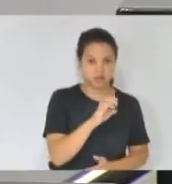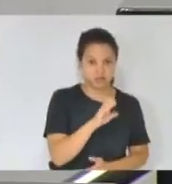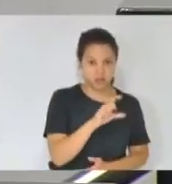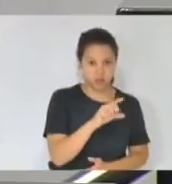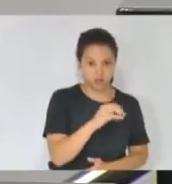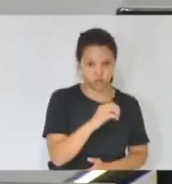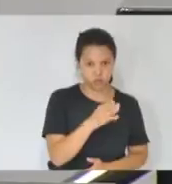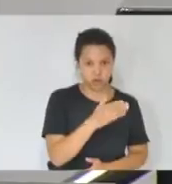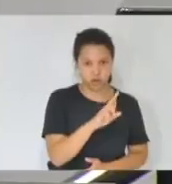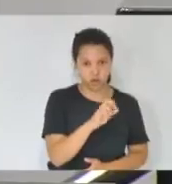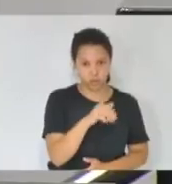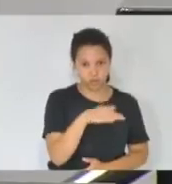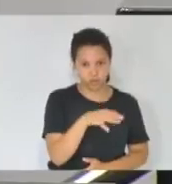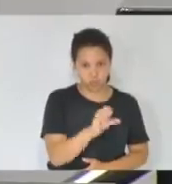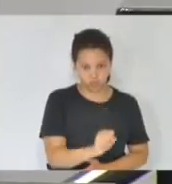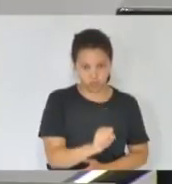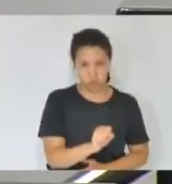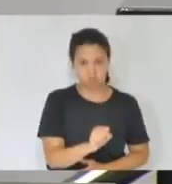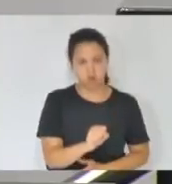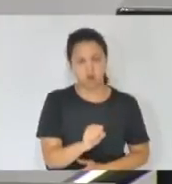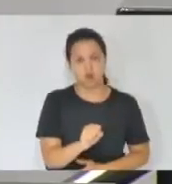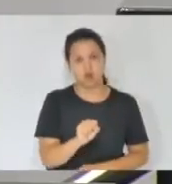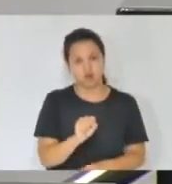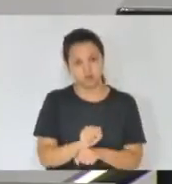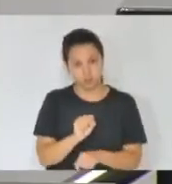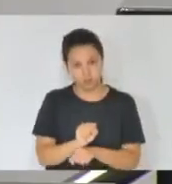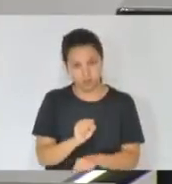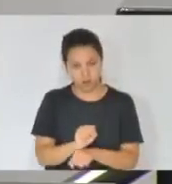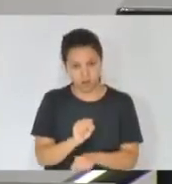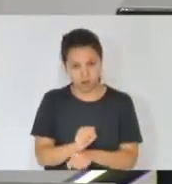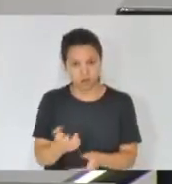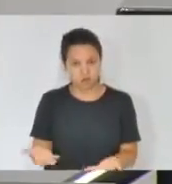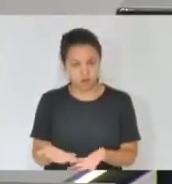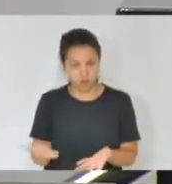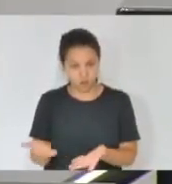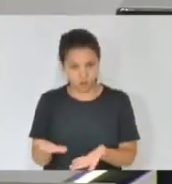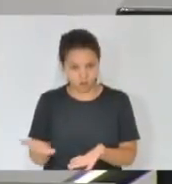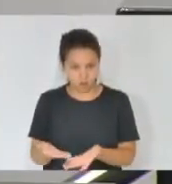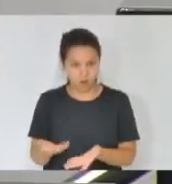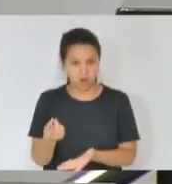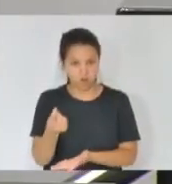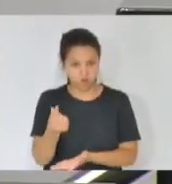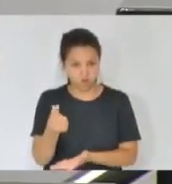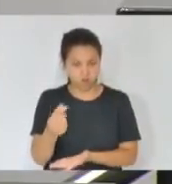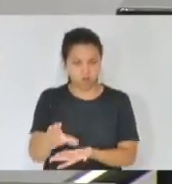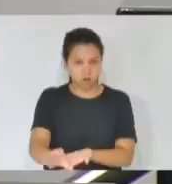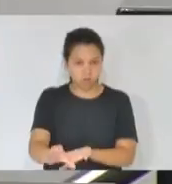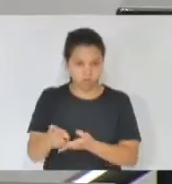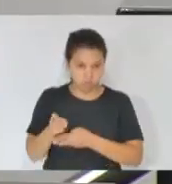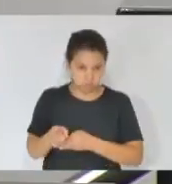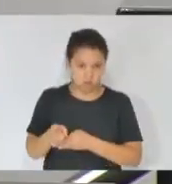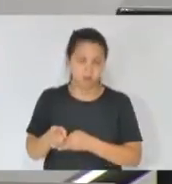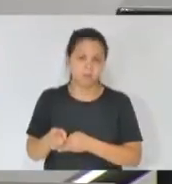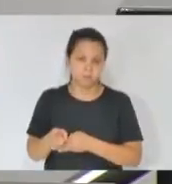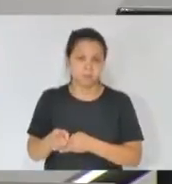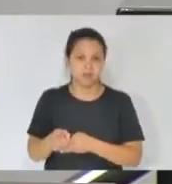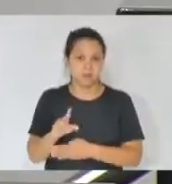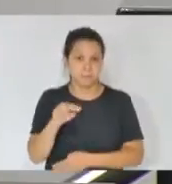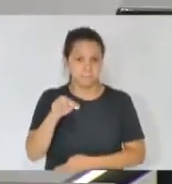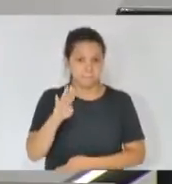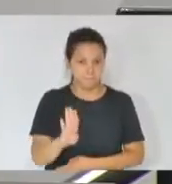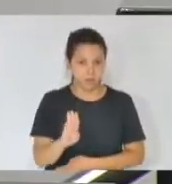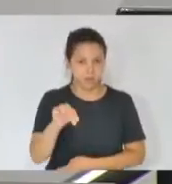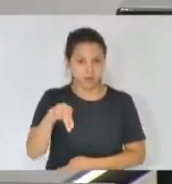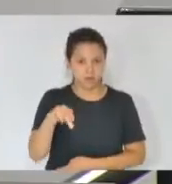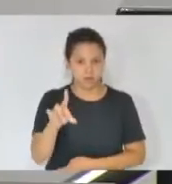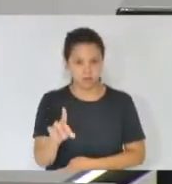com o secretário, está esperando que saia um financiamento do BNDES. E estava presente também a assessoria